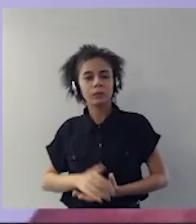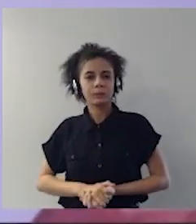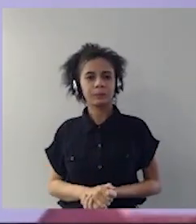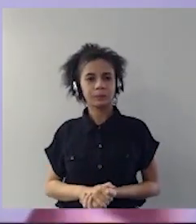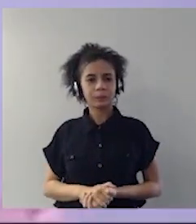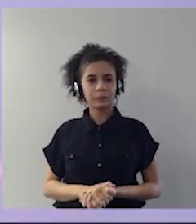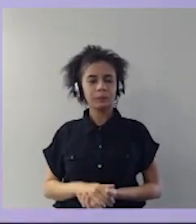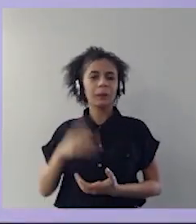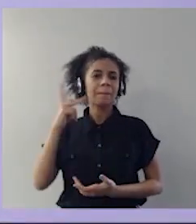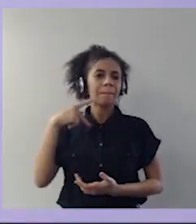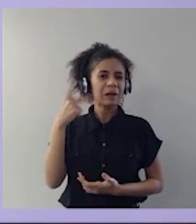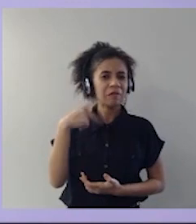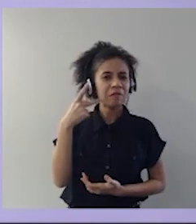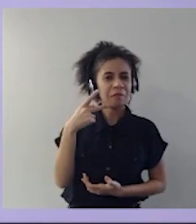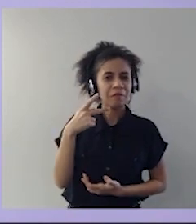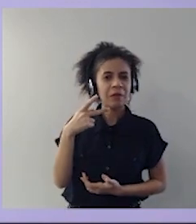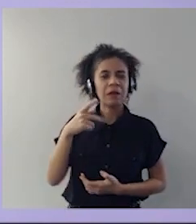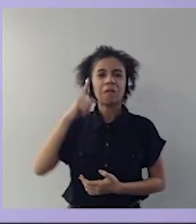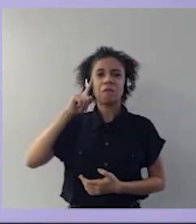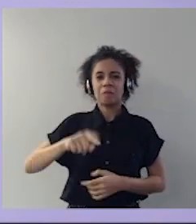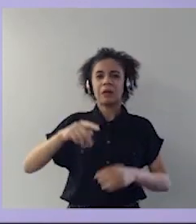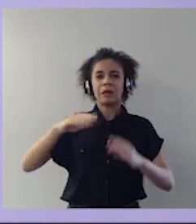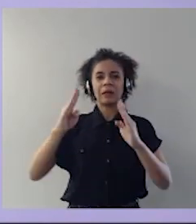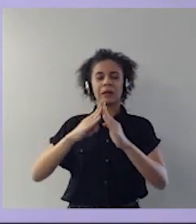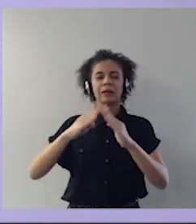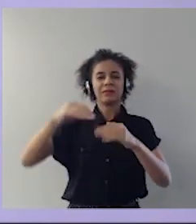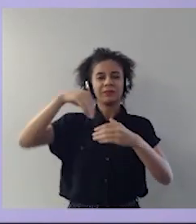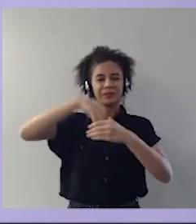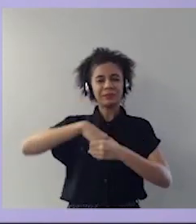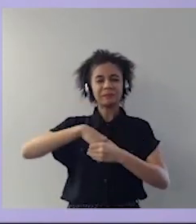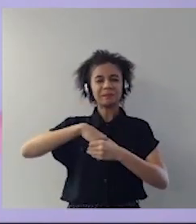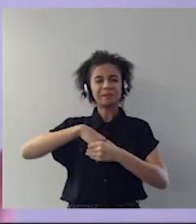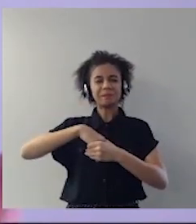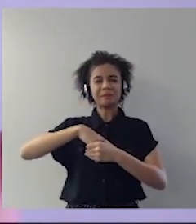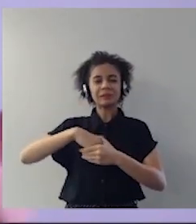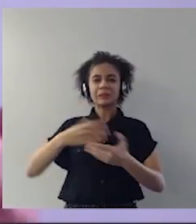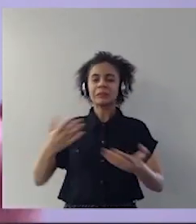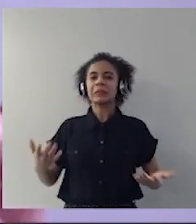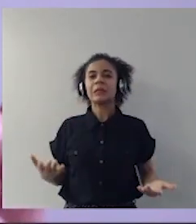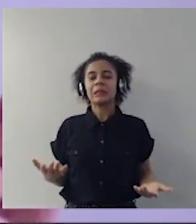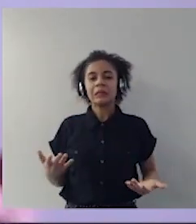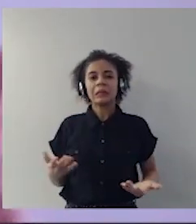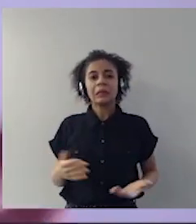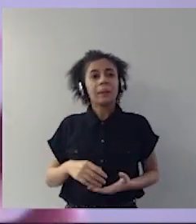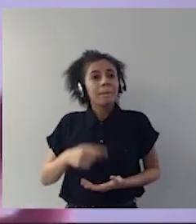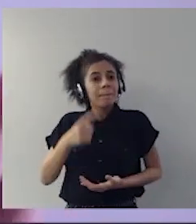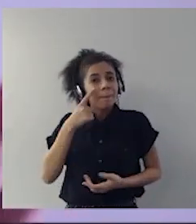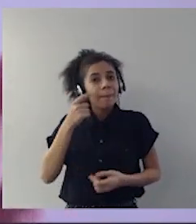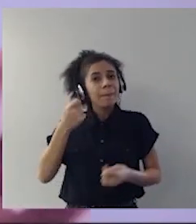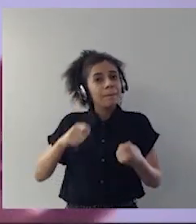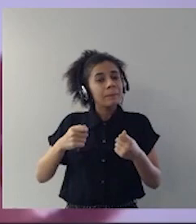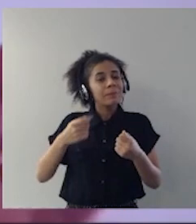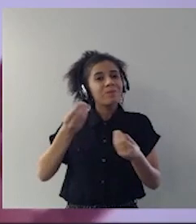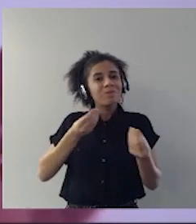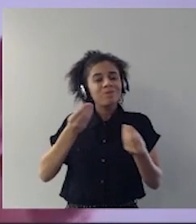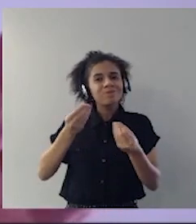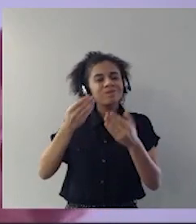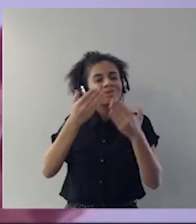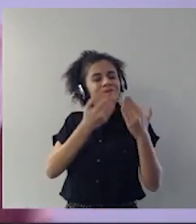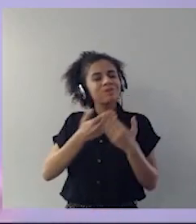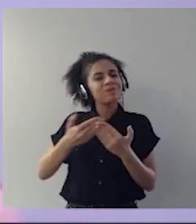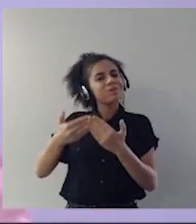Prefeitos que decretam toque de recolher, uma competência que precisa ser melhor